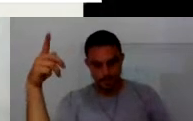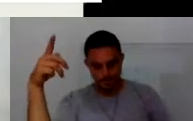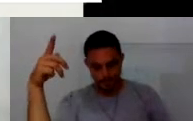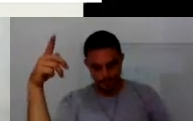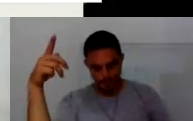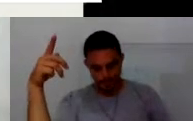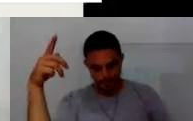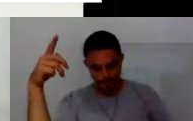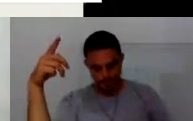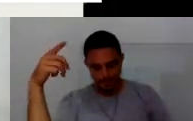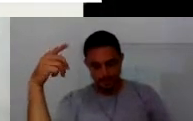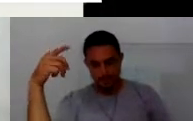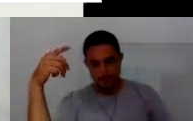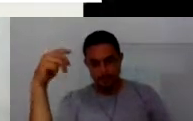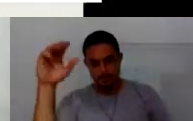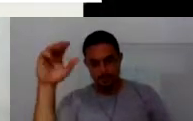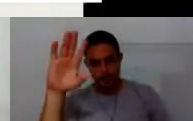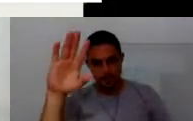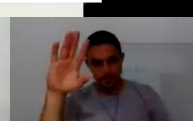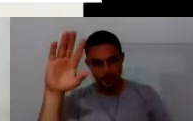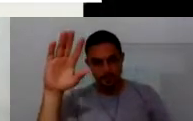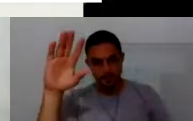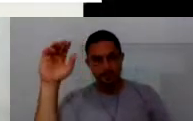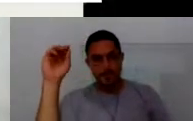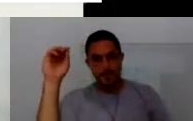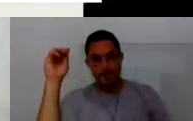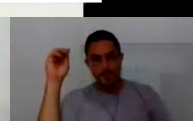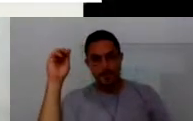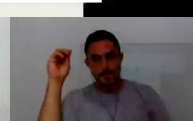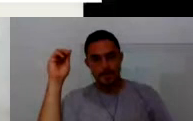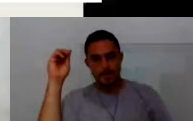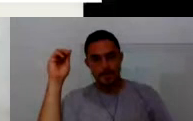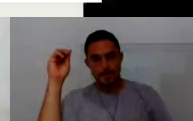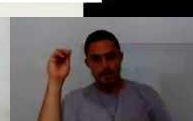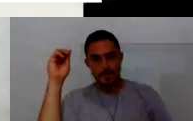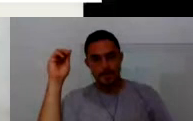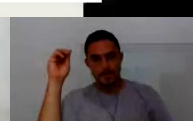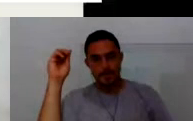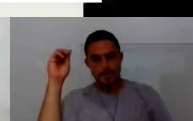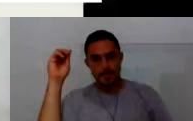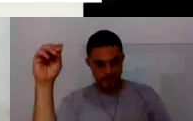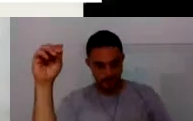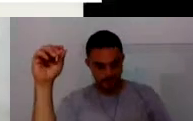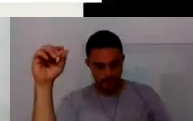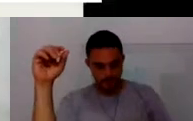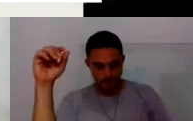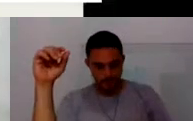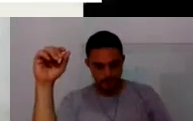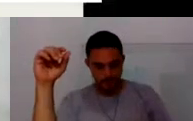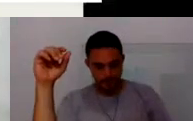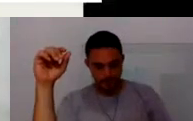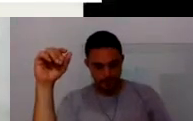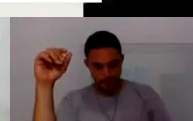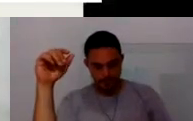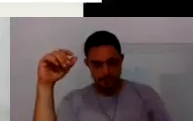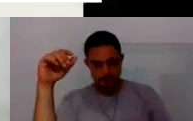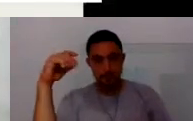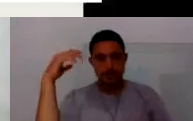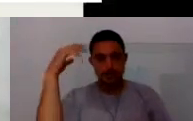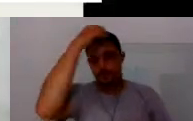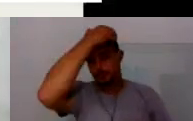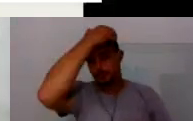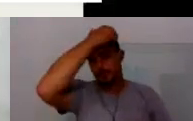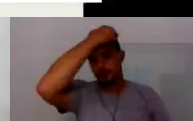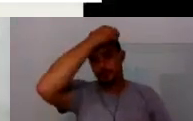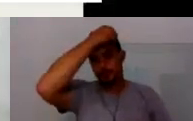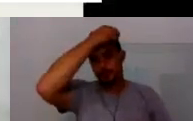do meu celular, tá? Só espera um pouquinho. Fala para mim, tá? Pode abrir o áudio e falar, porque é assim, ó. Vai